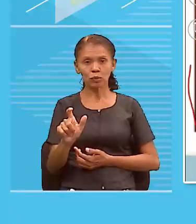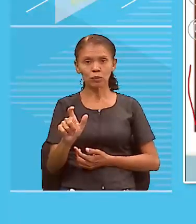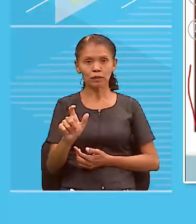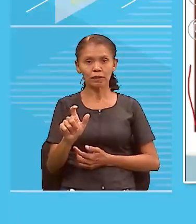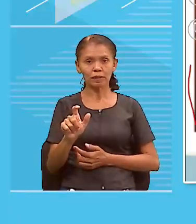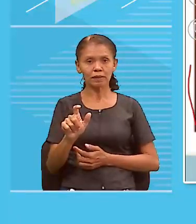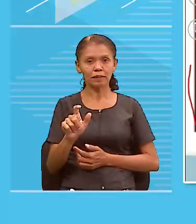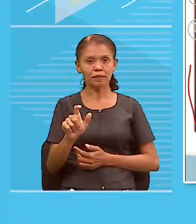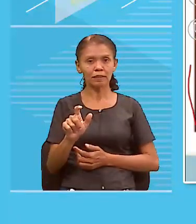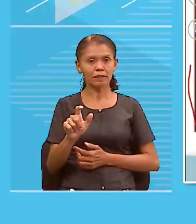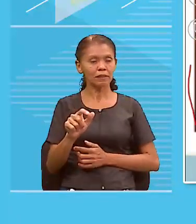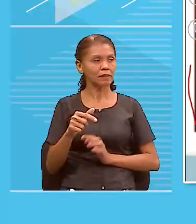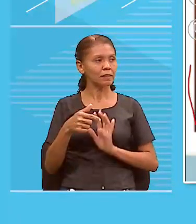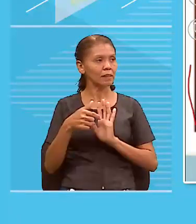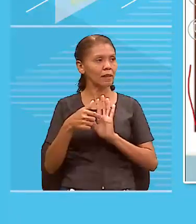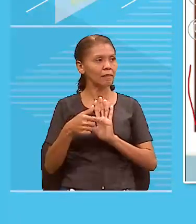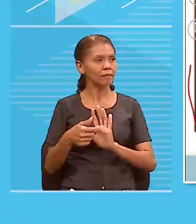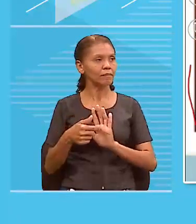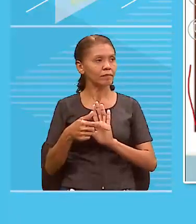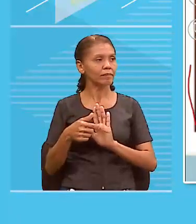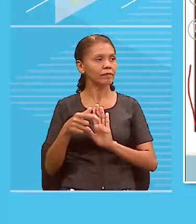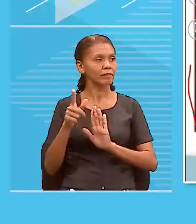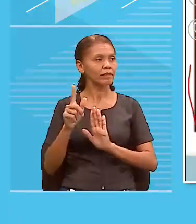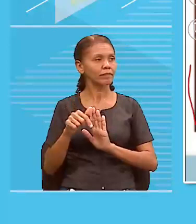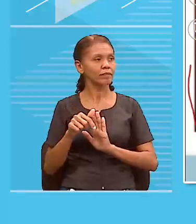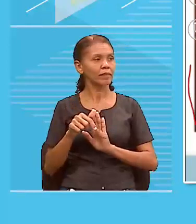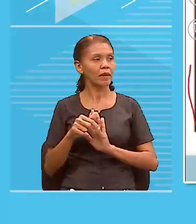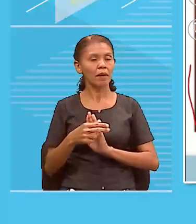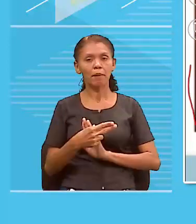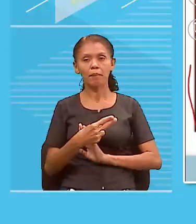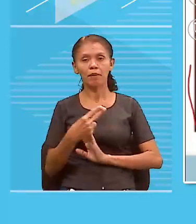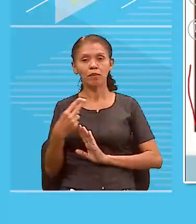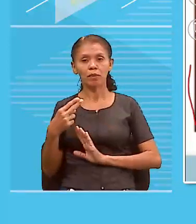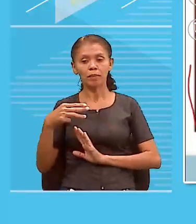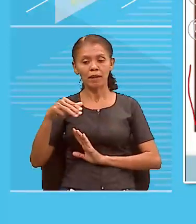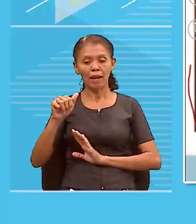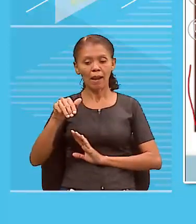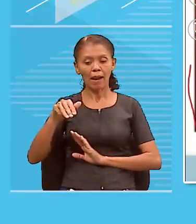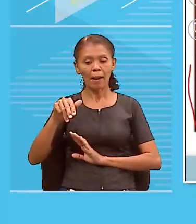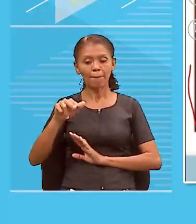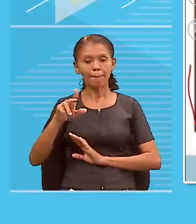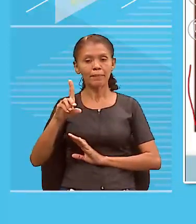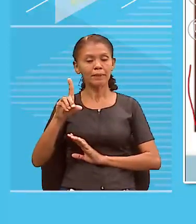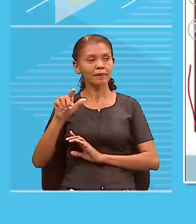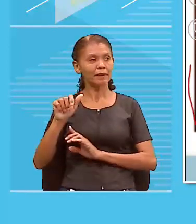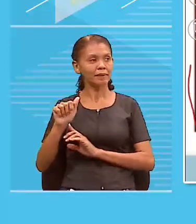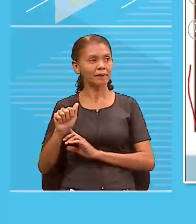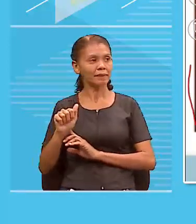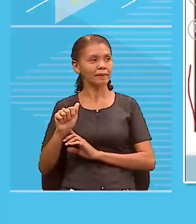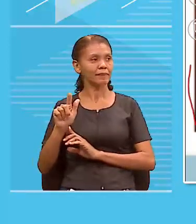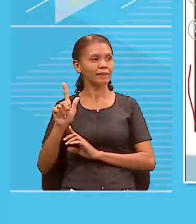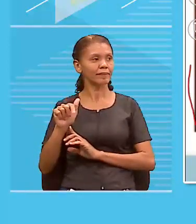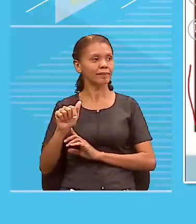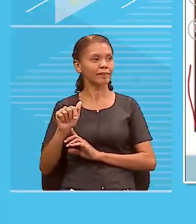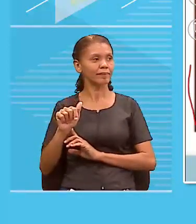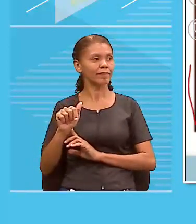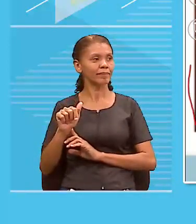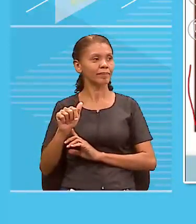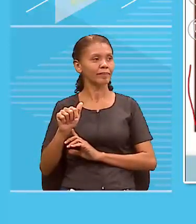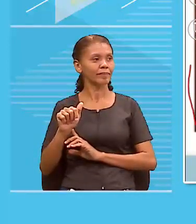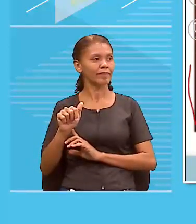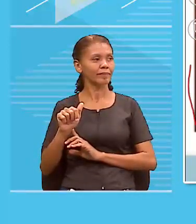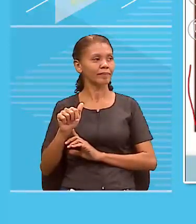lá essa manda White diz que a your New Edition é a sua nova professora four